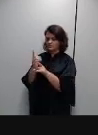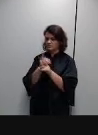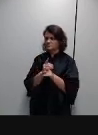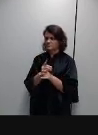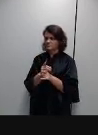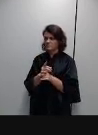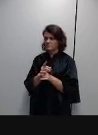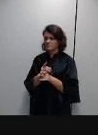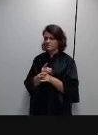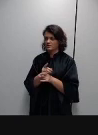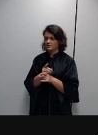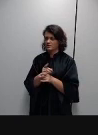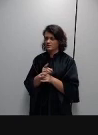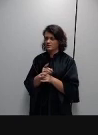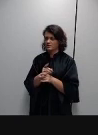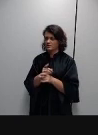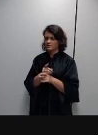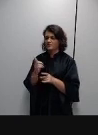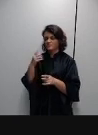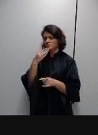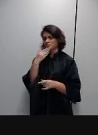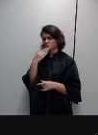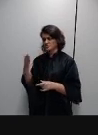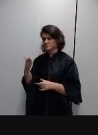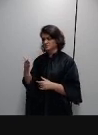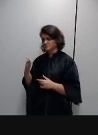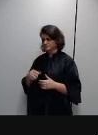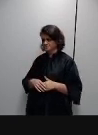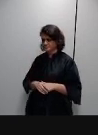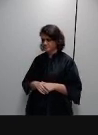suspensão da demanda executiva